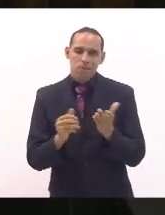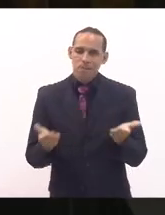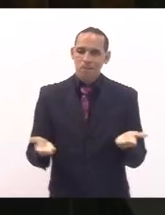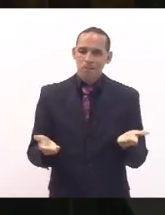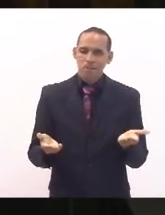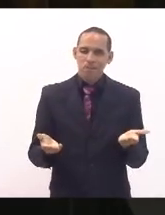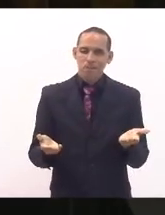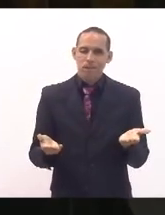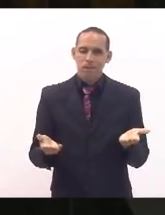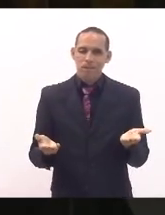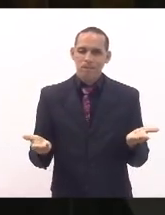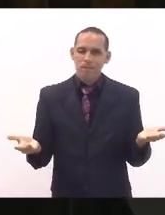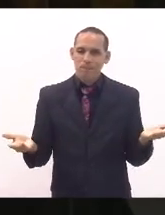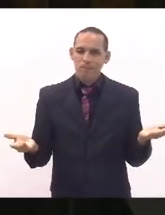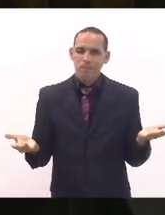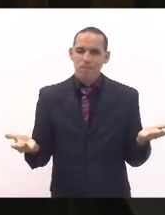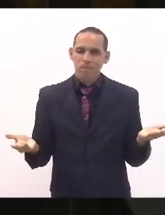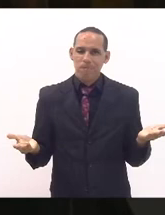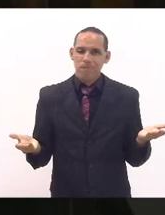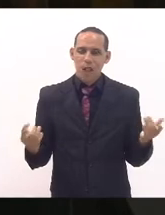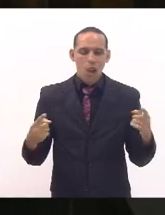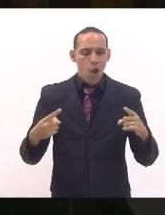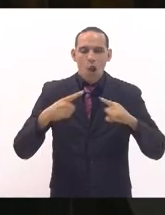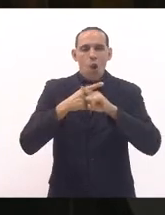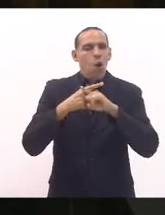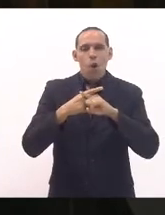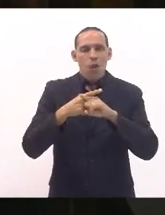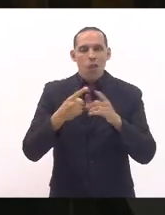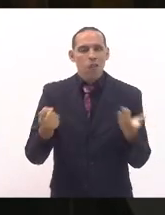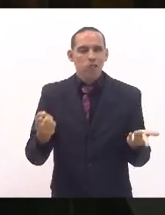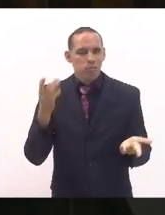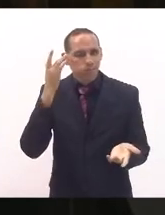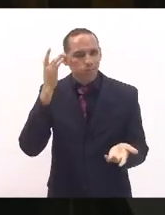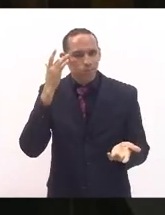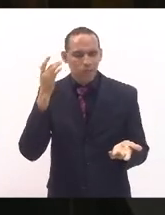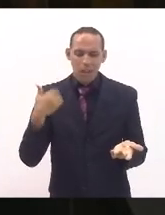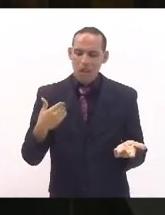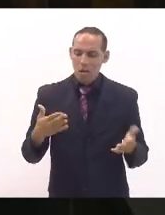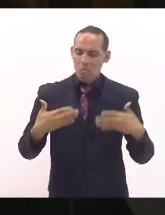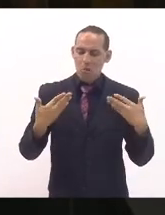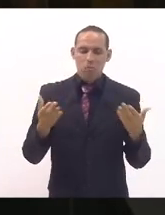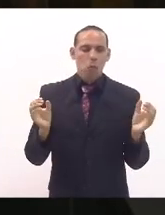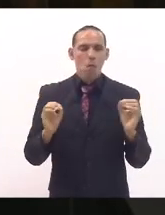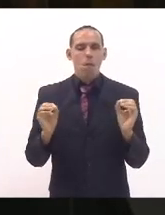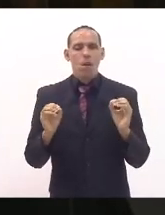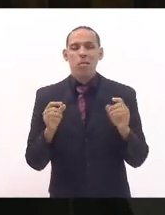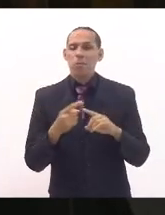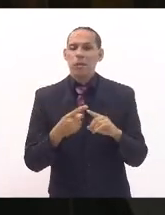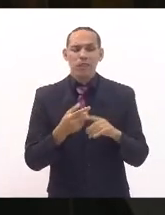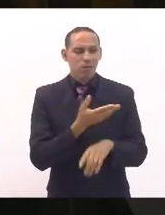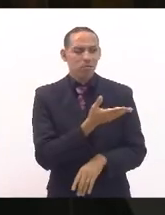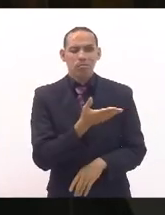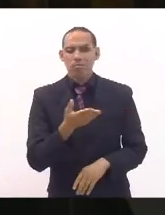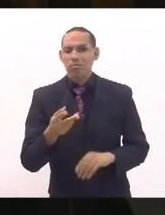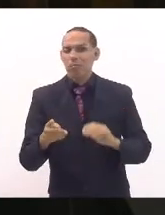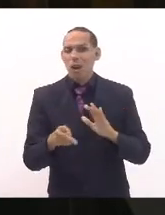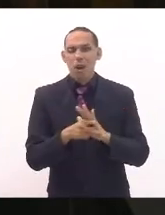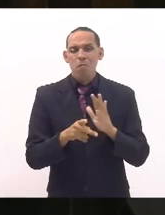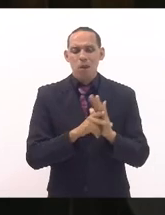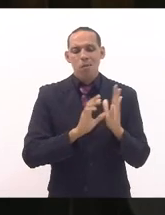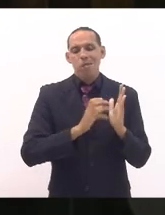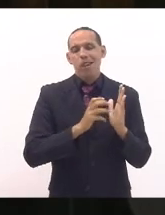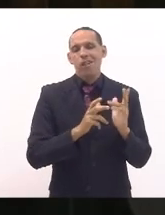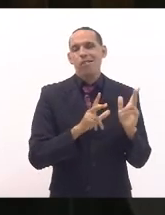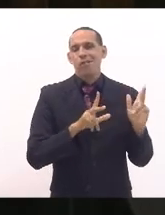num absoluto contrassenso que, aliás, não me surpreende, porque são oriundos do mesmo